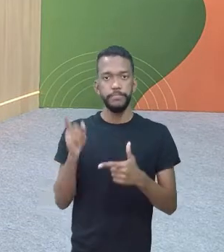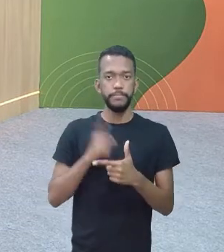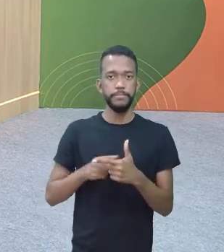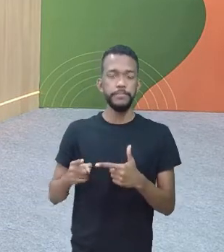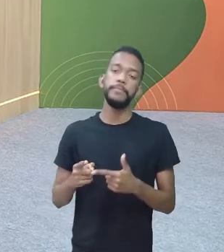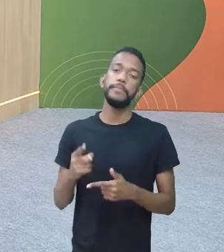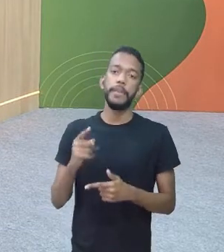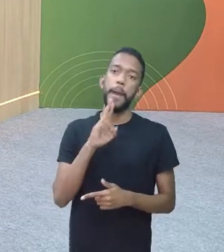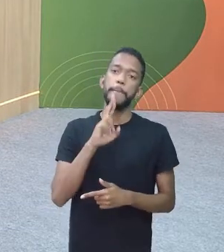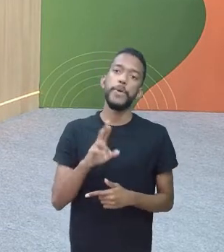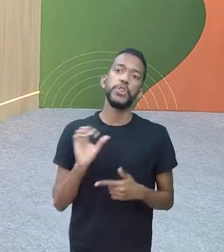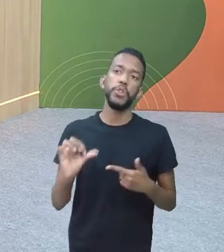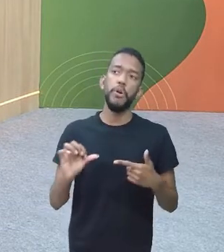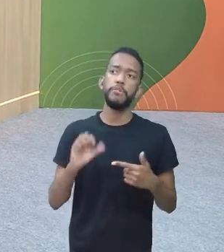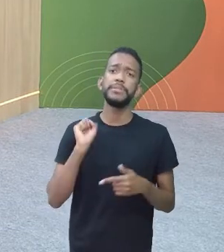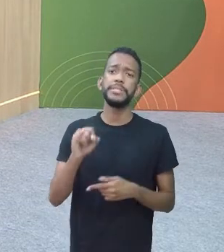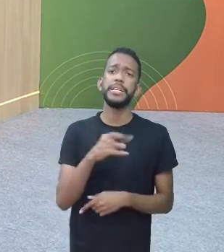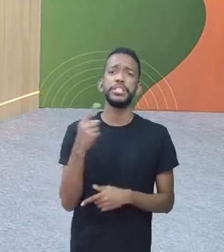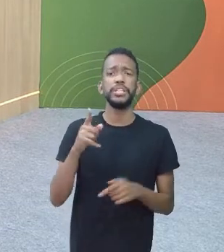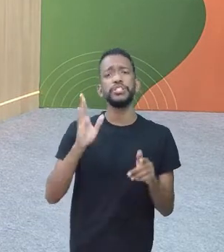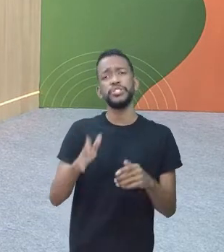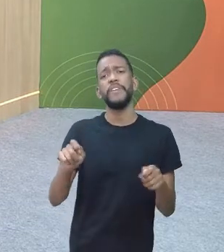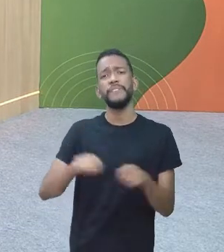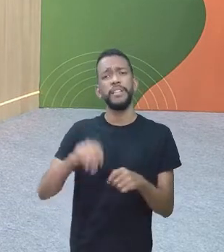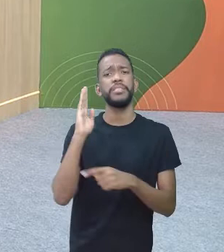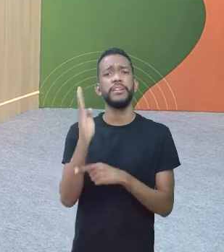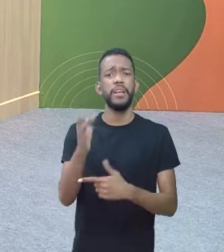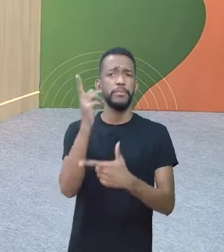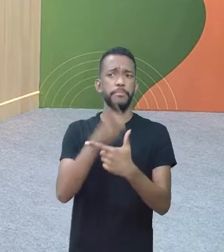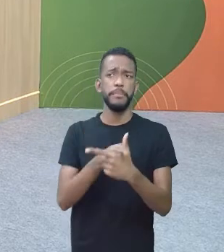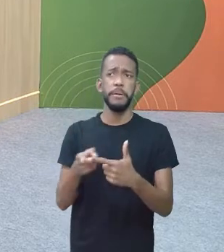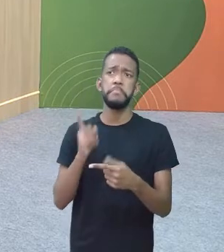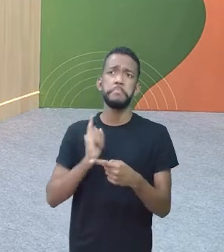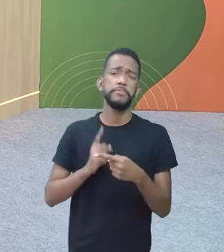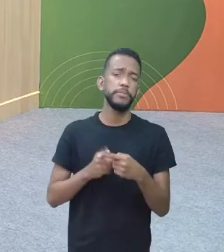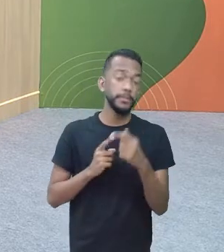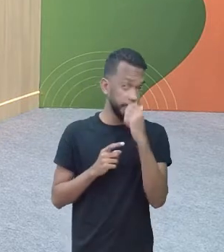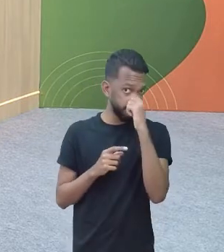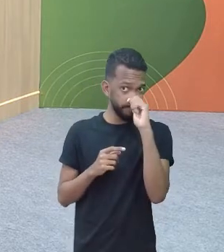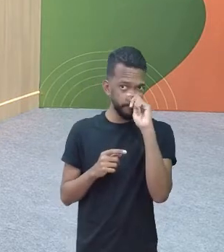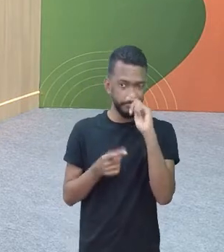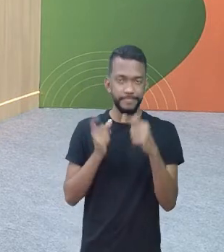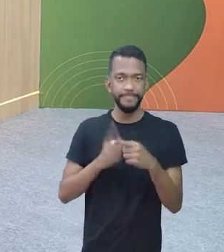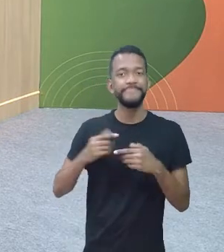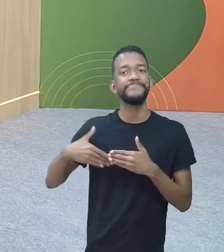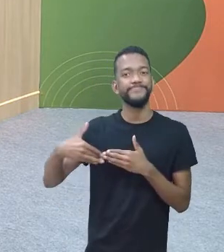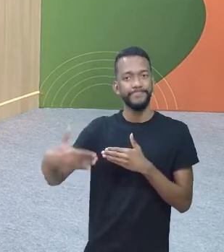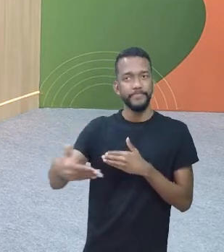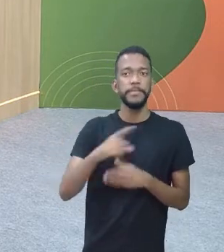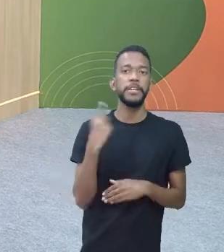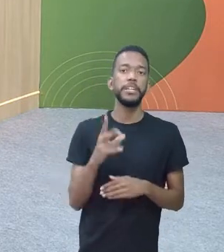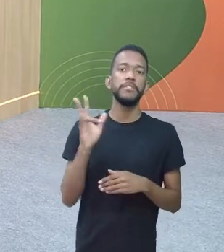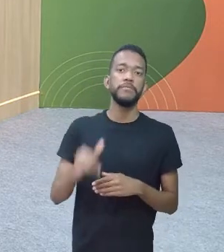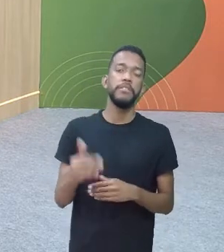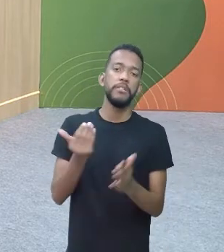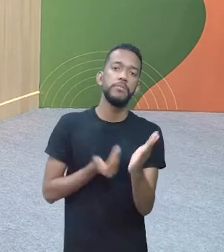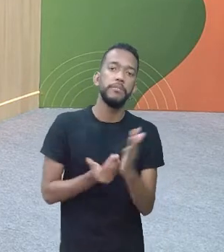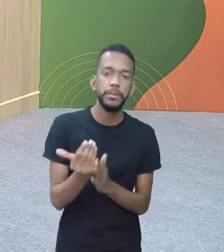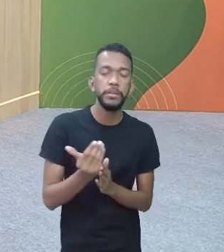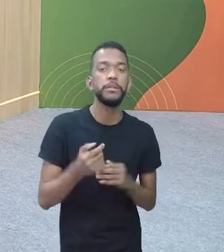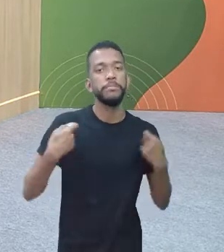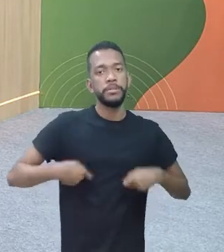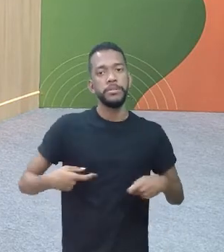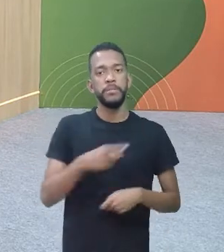desse jeito se normalmente a gente já faz a divisão sem nem pensar disso? Porque mais na frente a gente vai precisar que